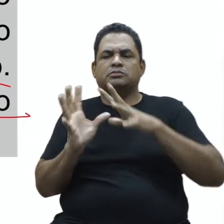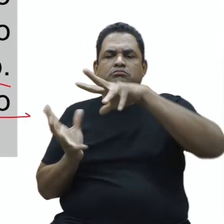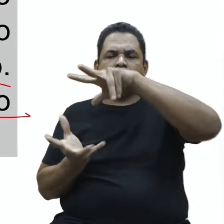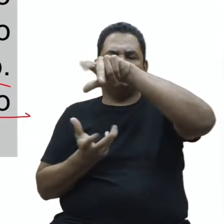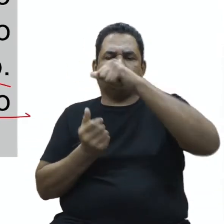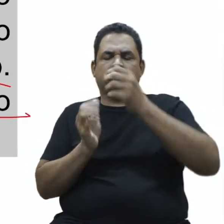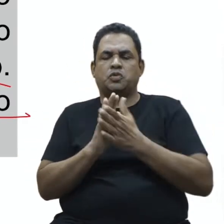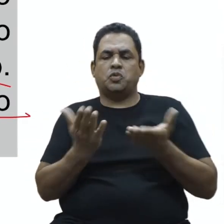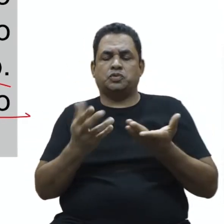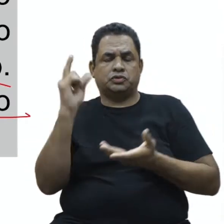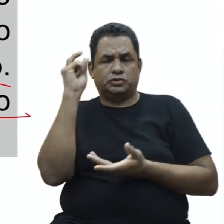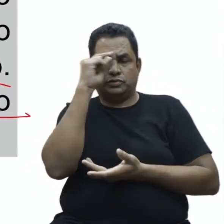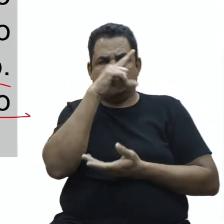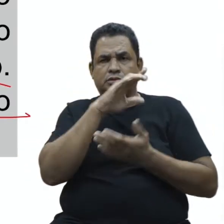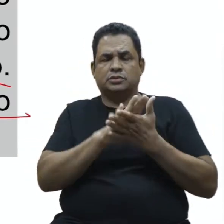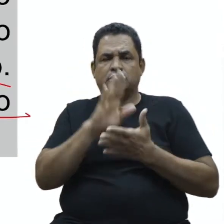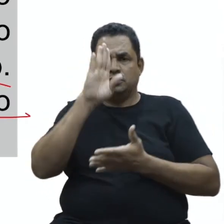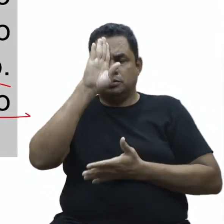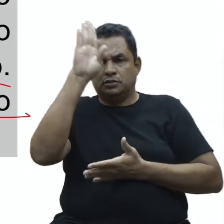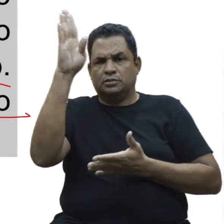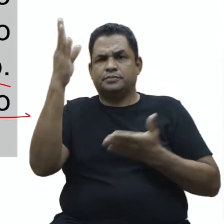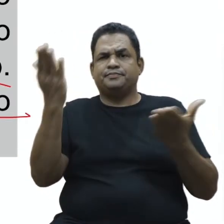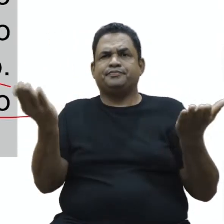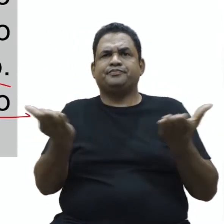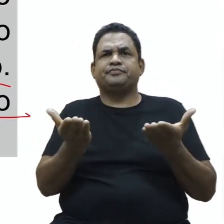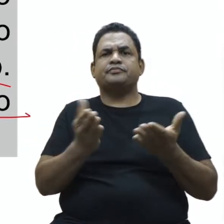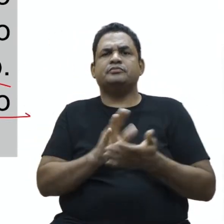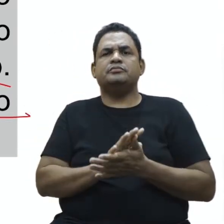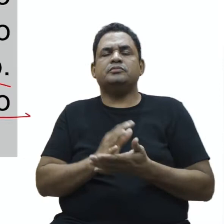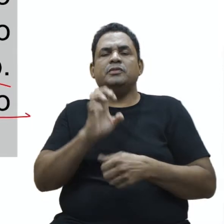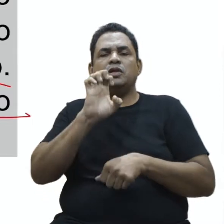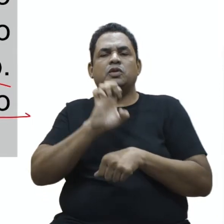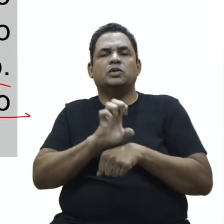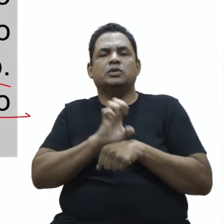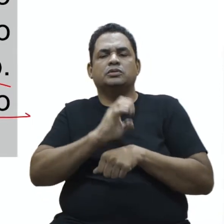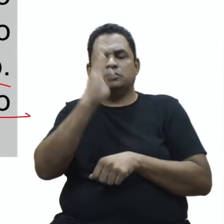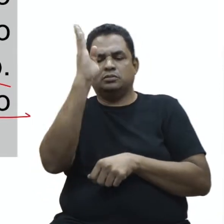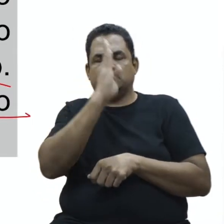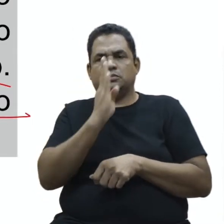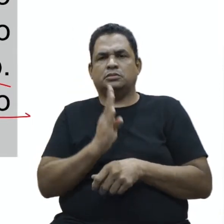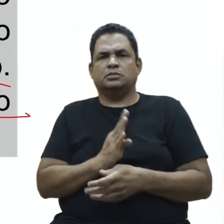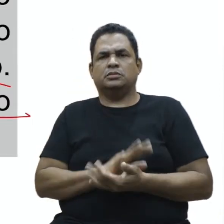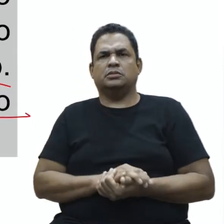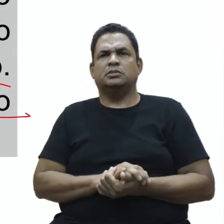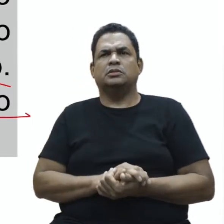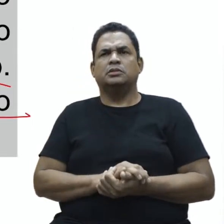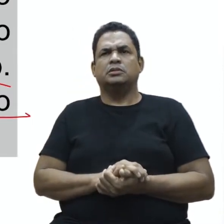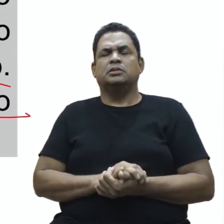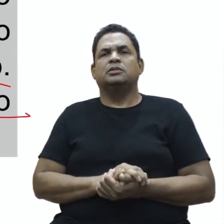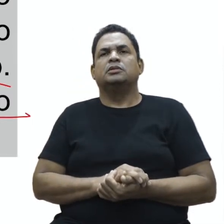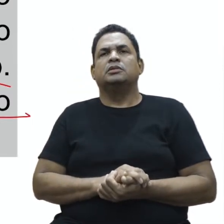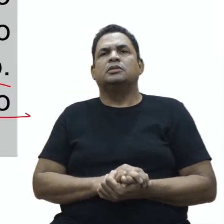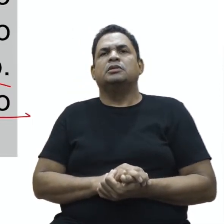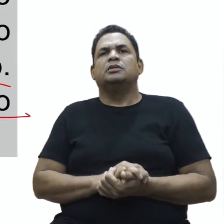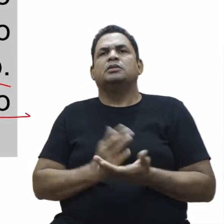acontecer, principalmente se tratando do nosso Estado brasileiro. Então, o Estado vai